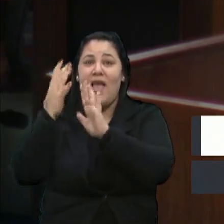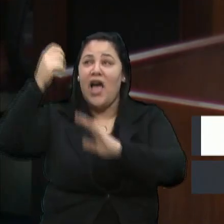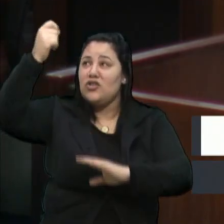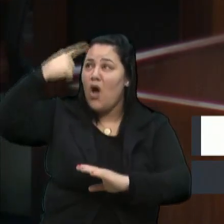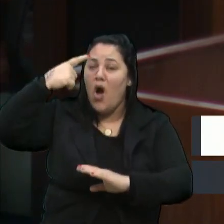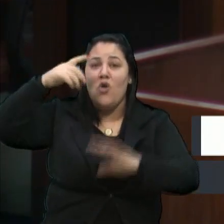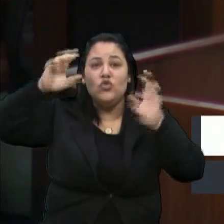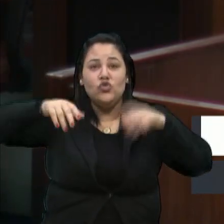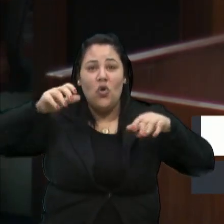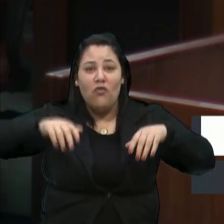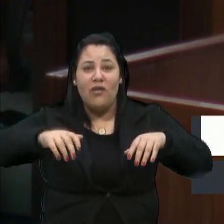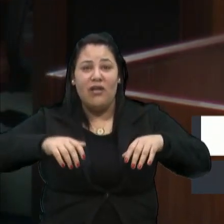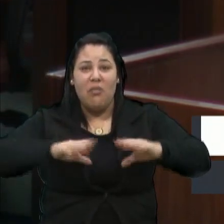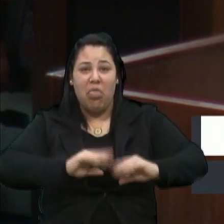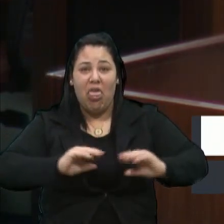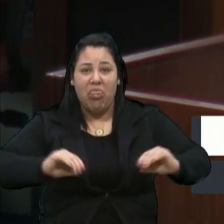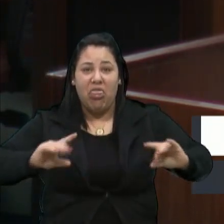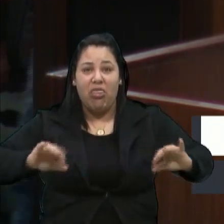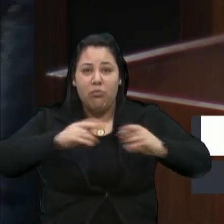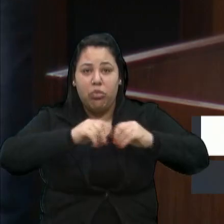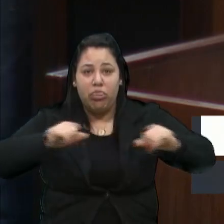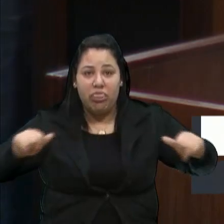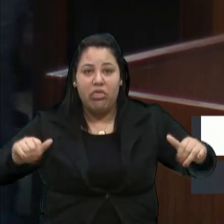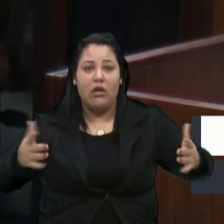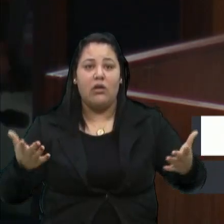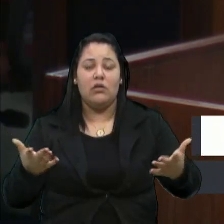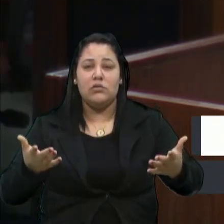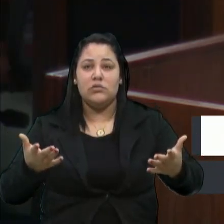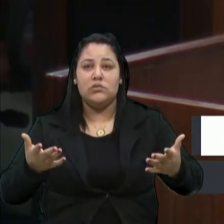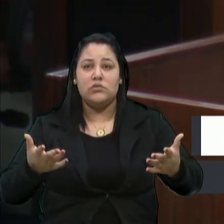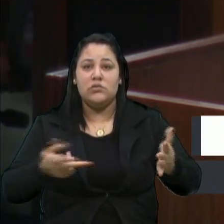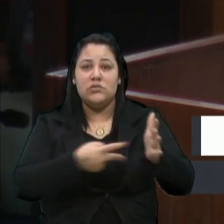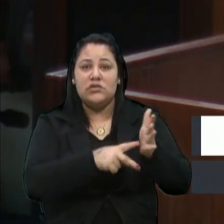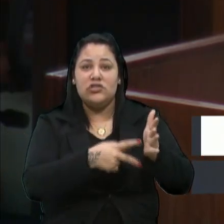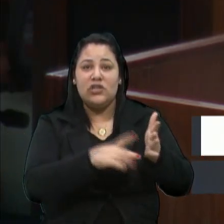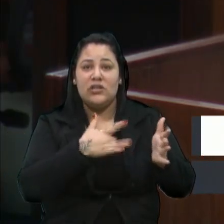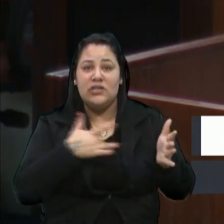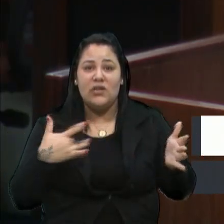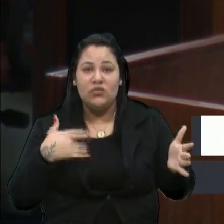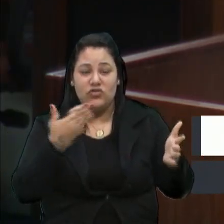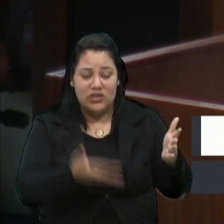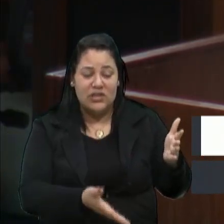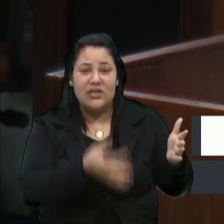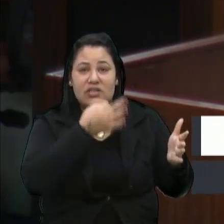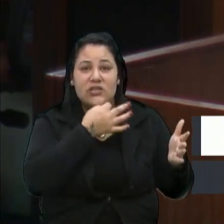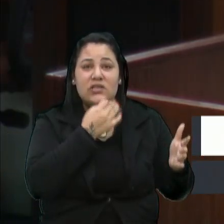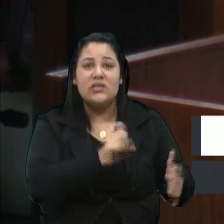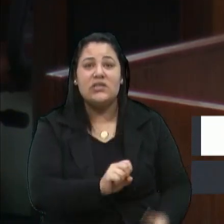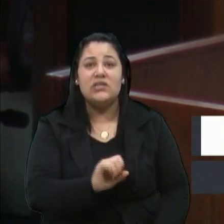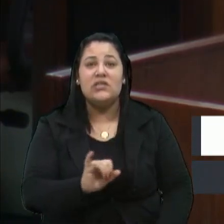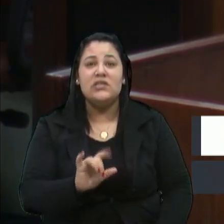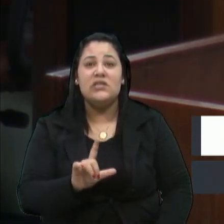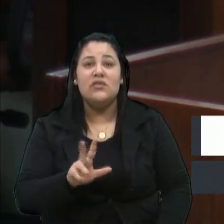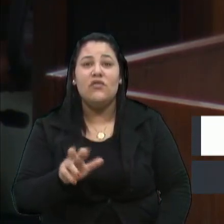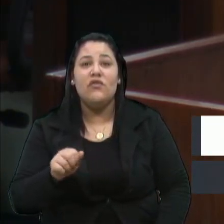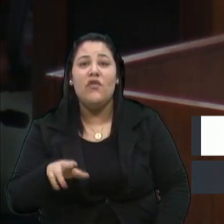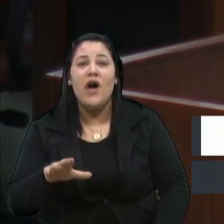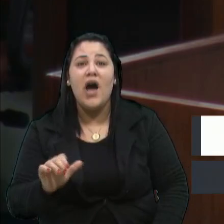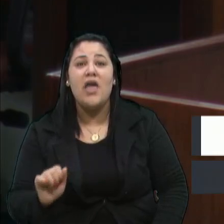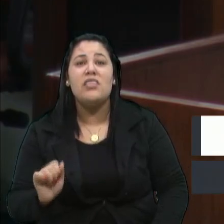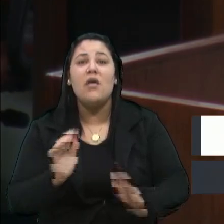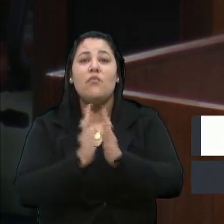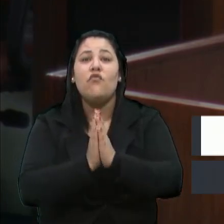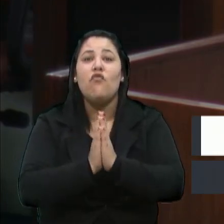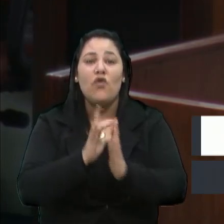sind serve o sindicato servidores públicos de Caixias do Sul Silvana pelo amor de Deus a senhora eu tenho um grande